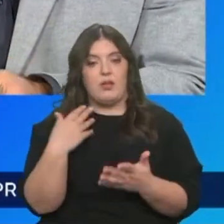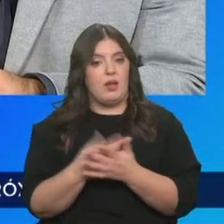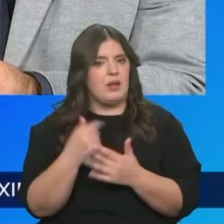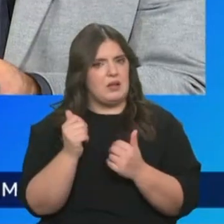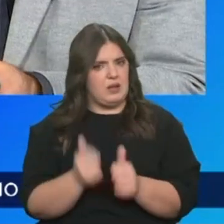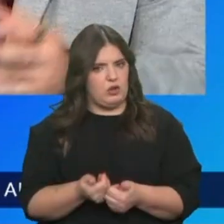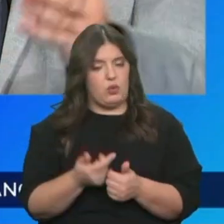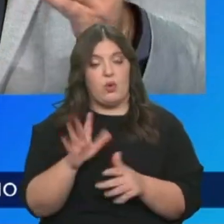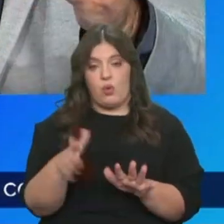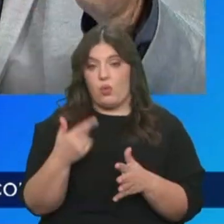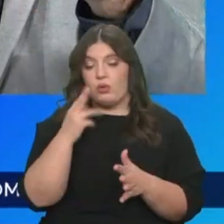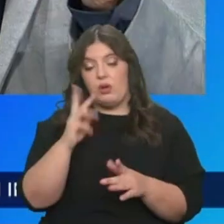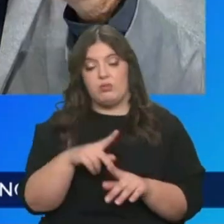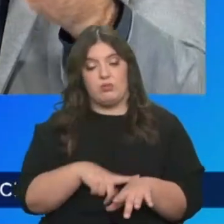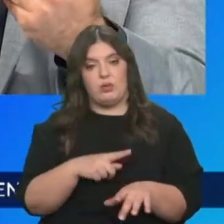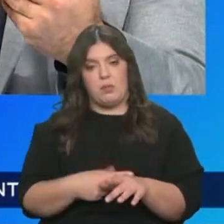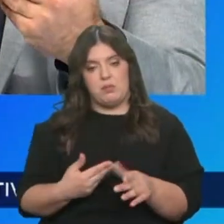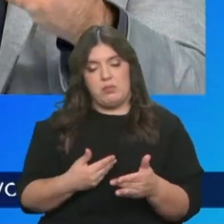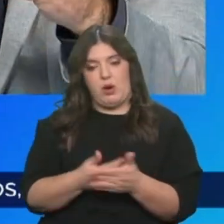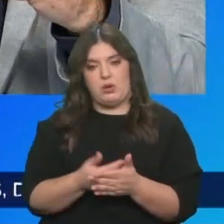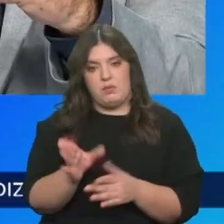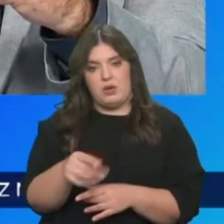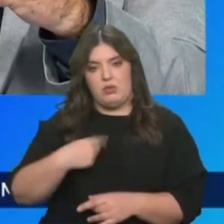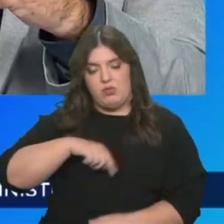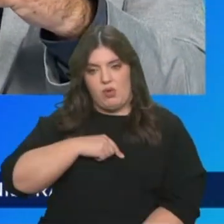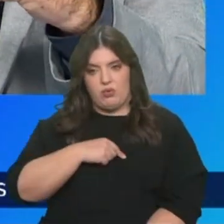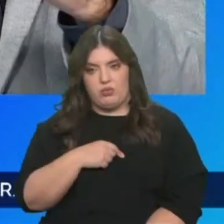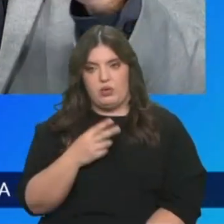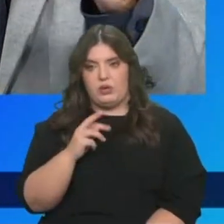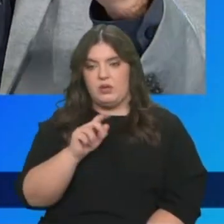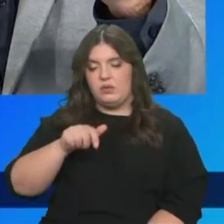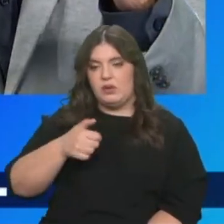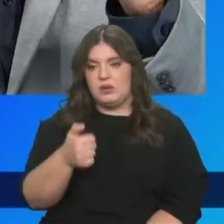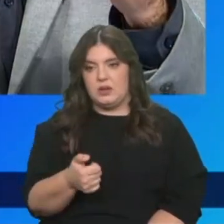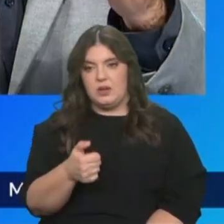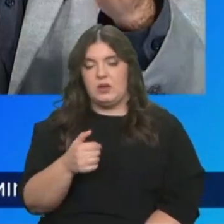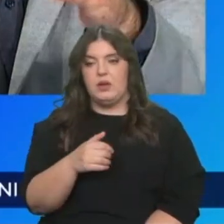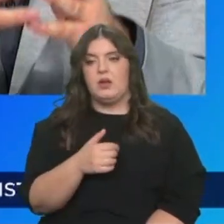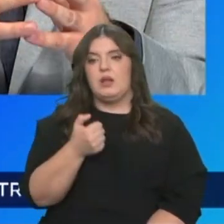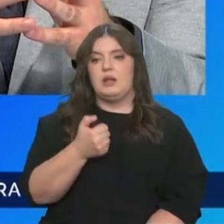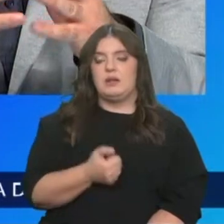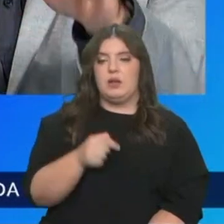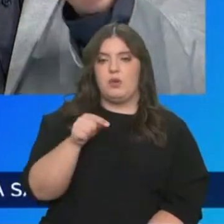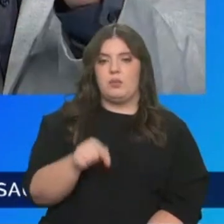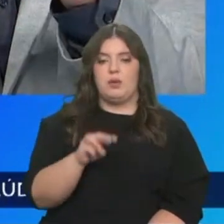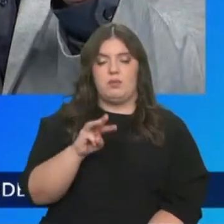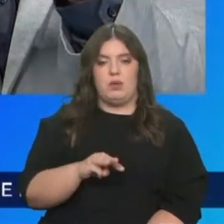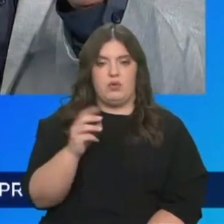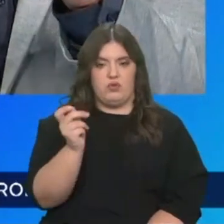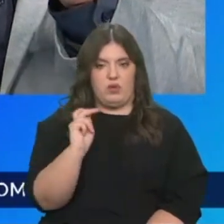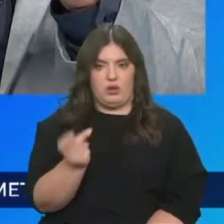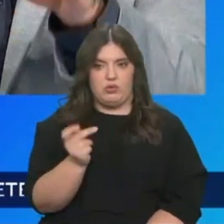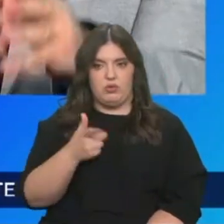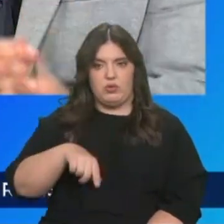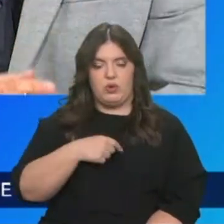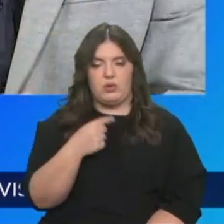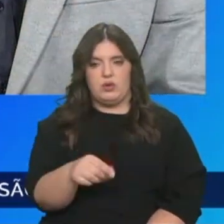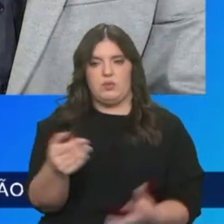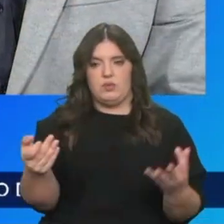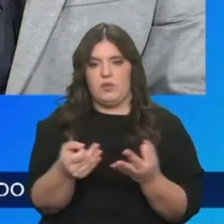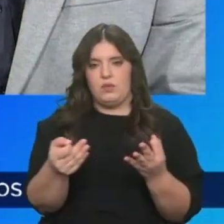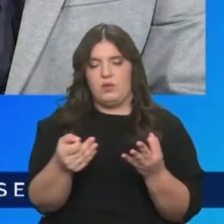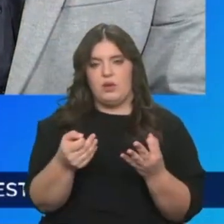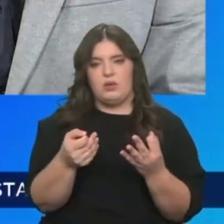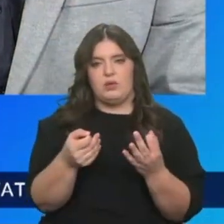questão é que, quando olhamos para o tempo mais próximo de nós, a 3,5 e a 5 mil milhões de anos, nós temos, de facto, uma